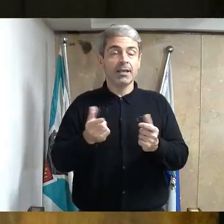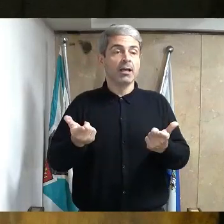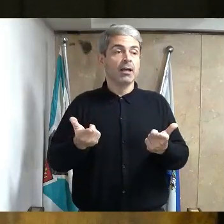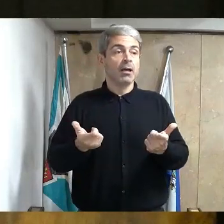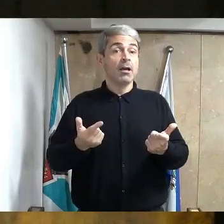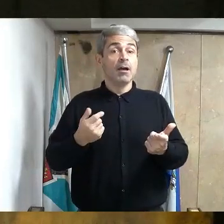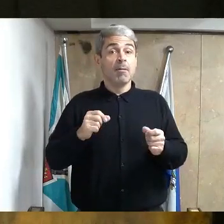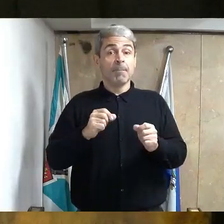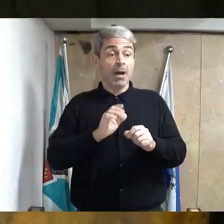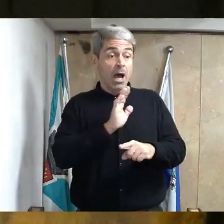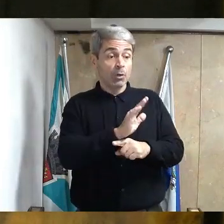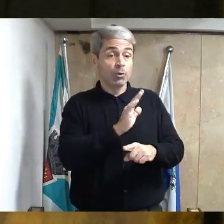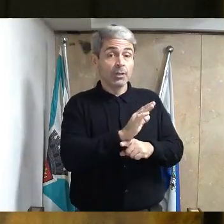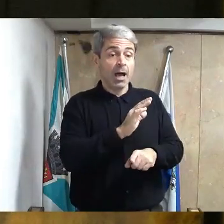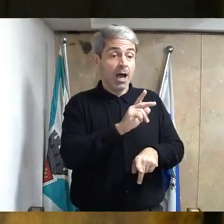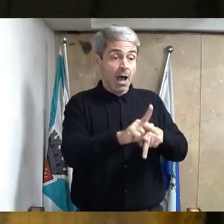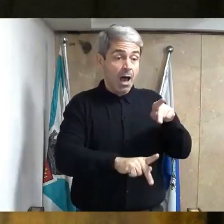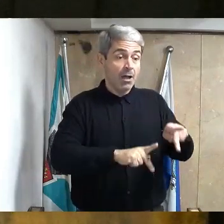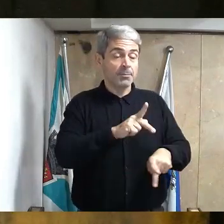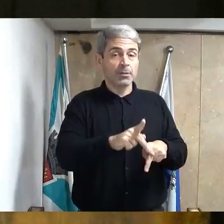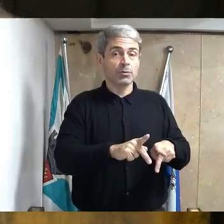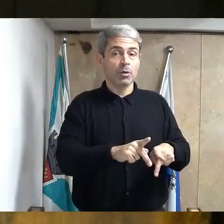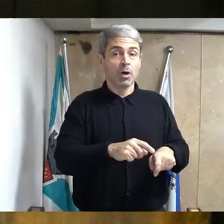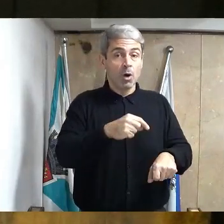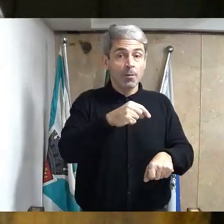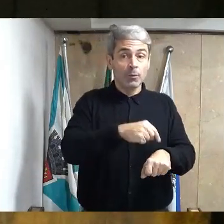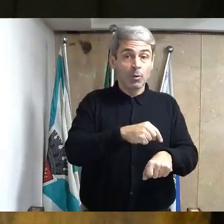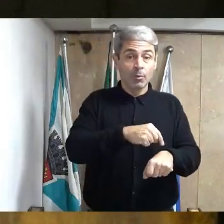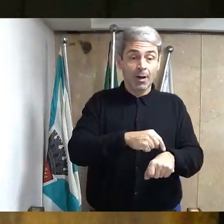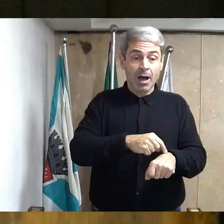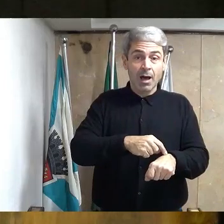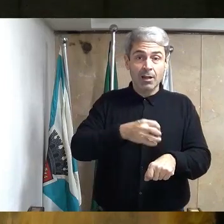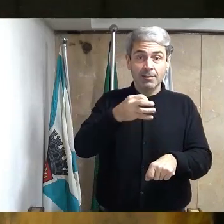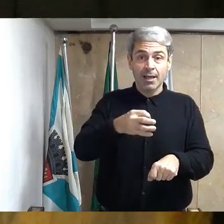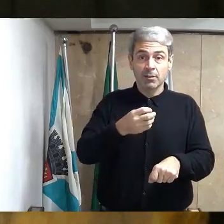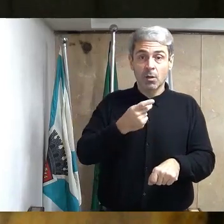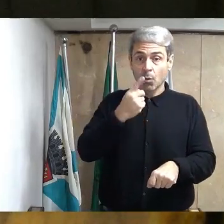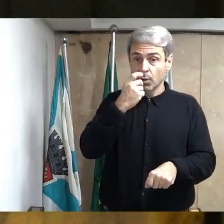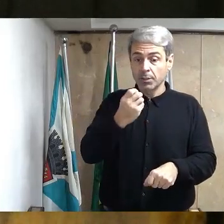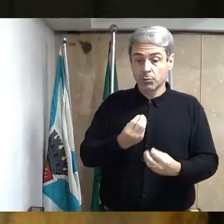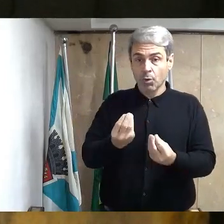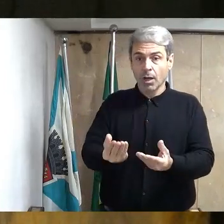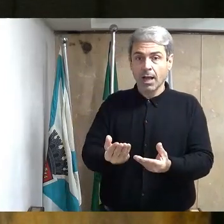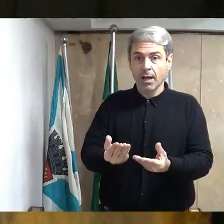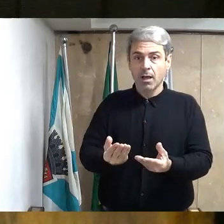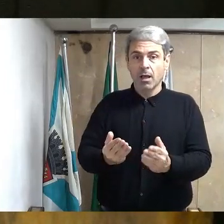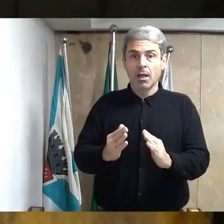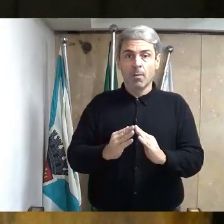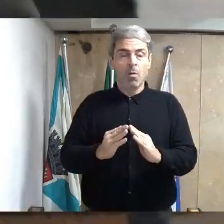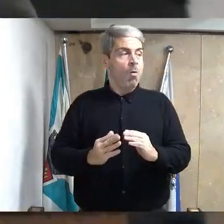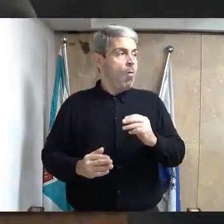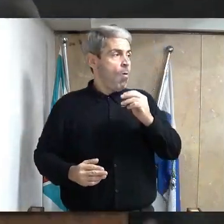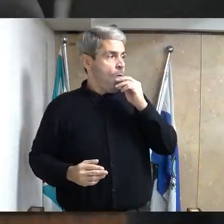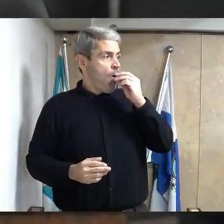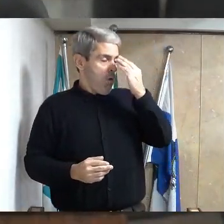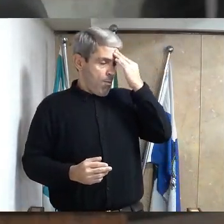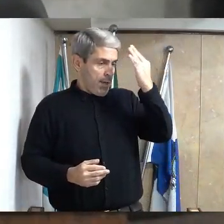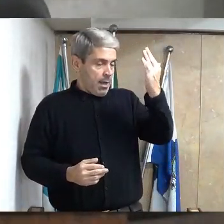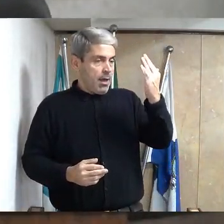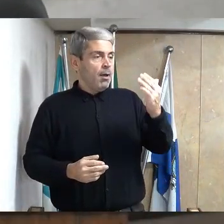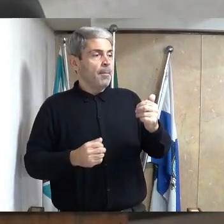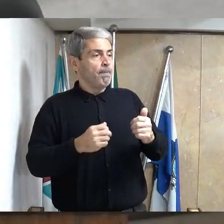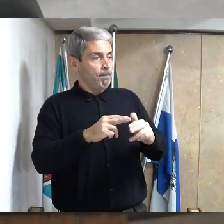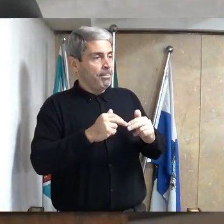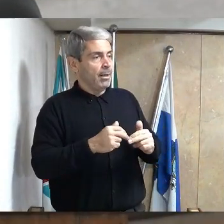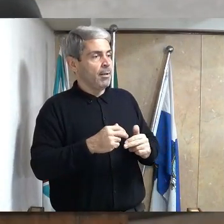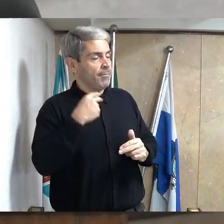o município da nossa cidade a colocar o lixo no dia e no horário regular. Concedo a palavra, Marquinhos. Muito obrigado, excelência, pela parte.